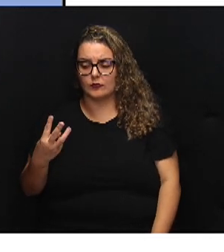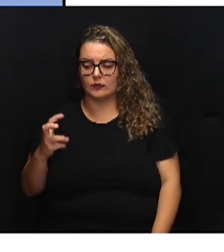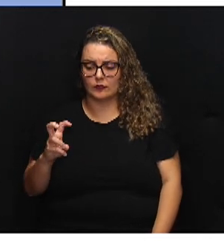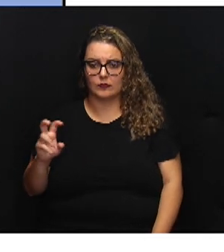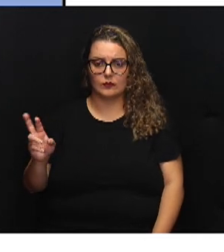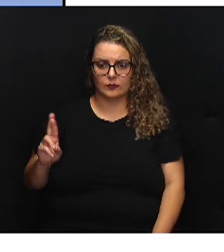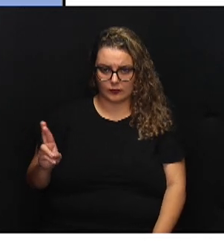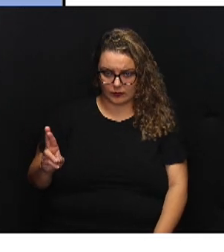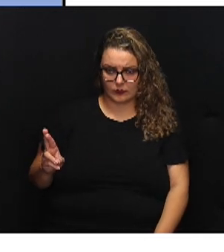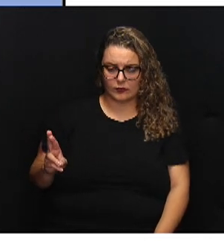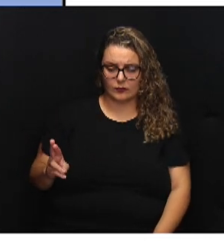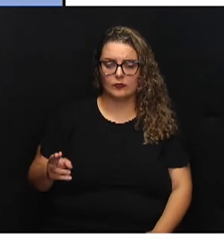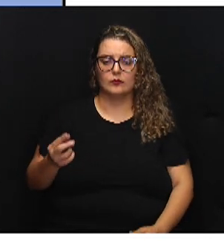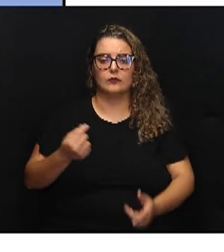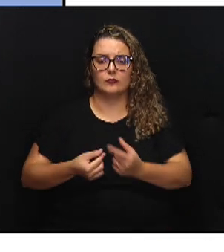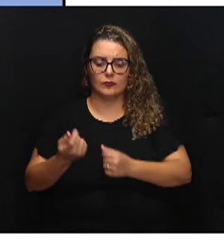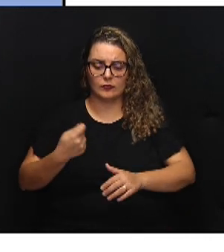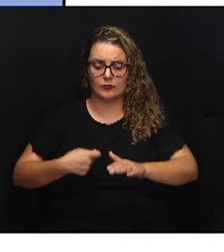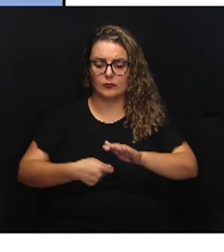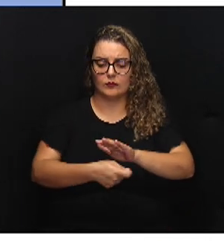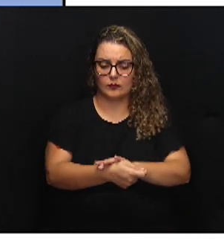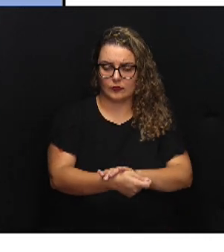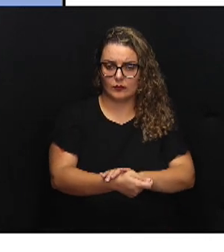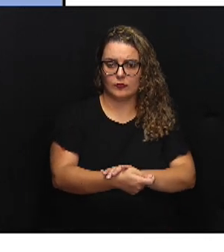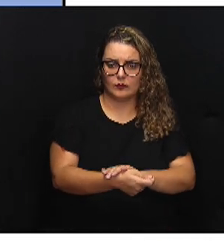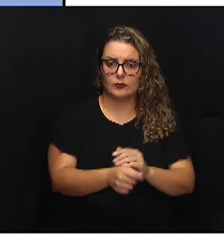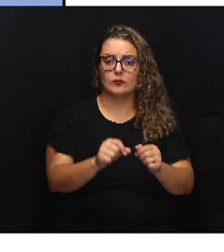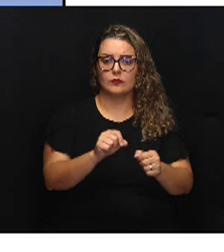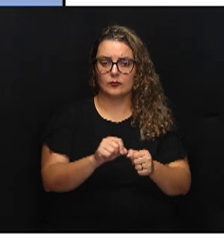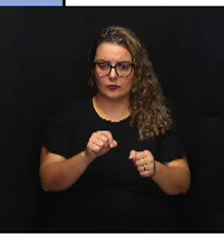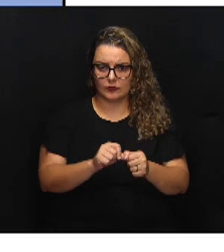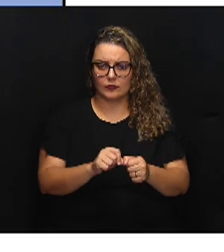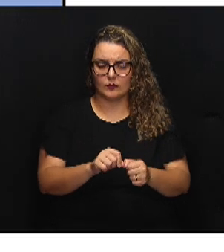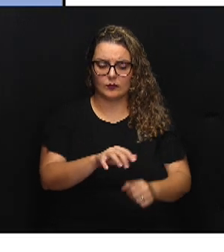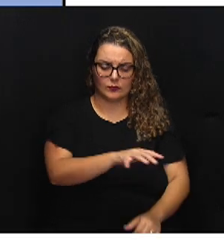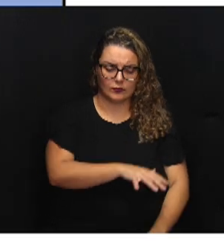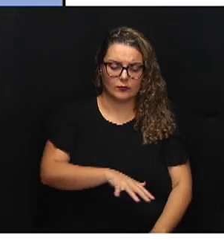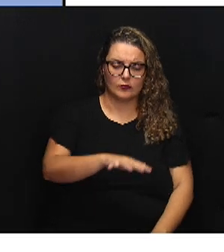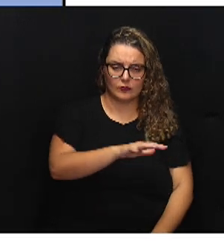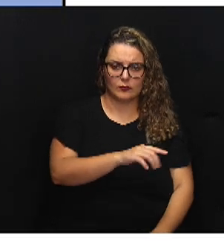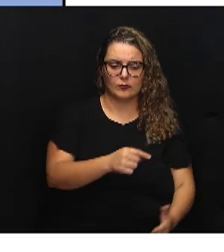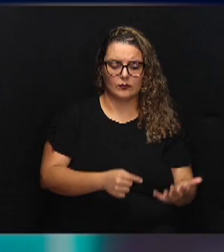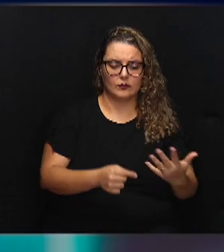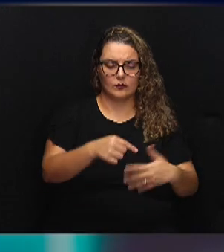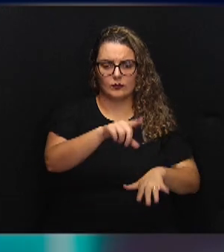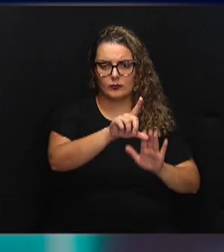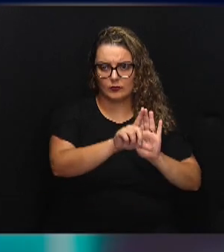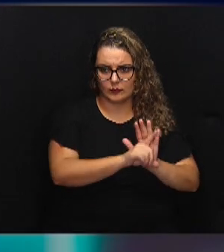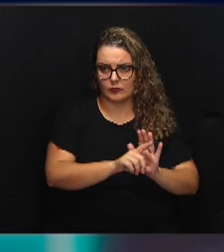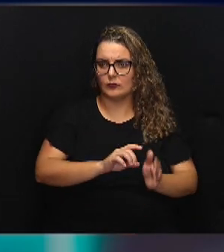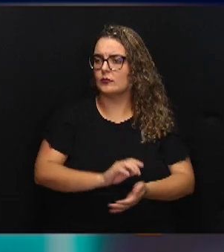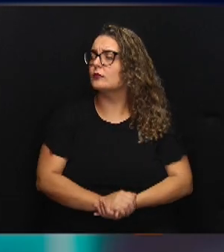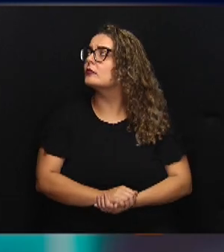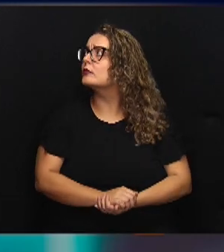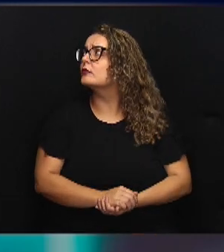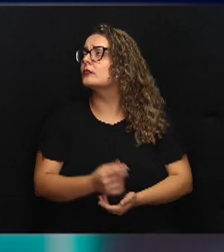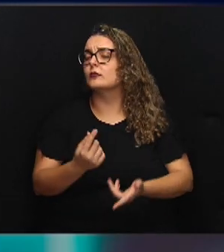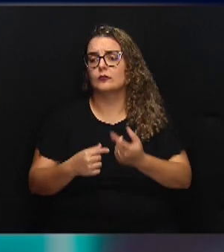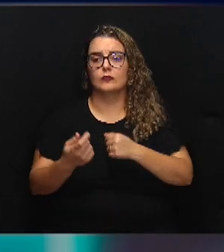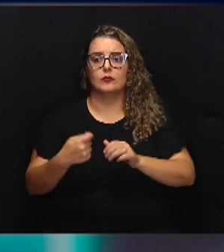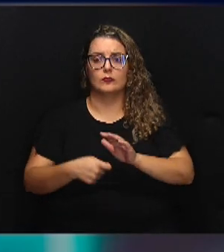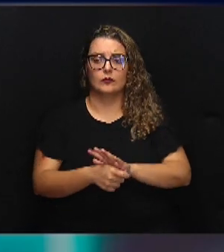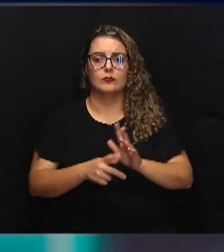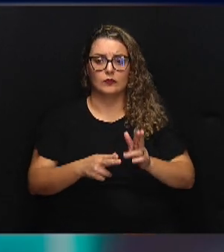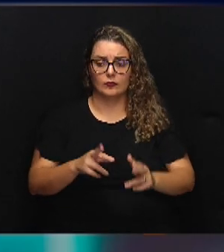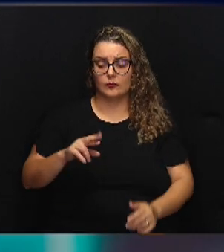36.604.418,35 e a aplicação dos recursos foram feitas para as áreas determinadas por lei. A aplicação de recursos, conforme o